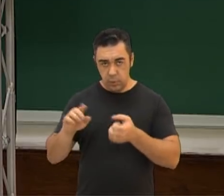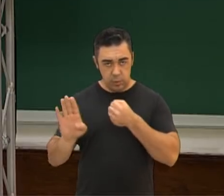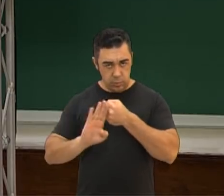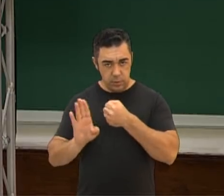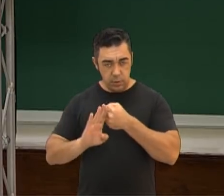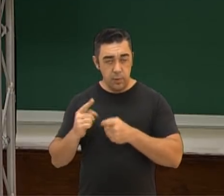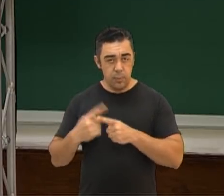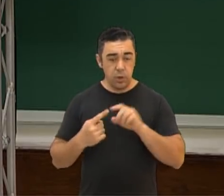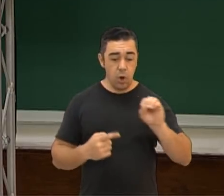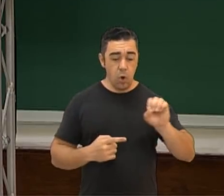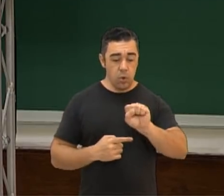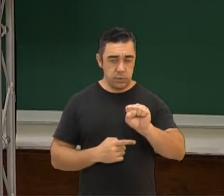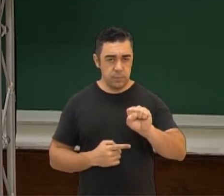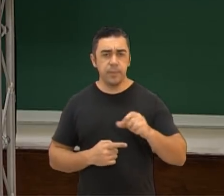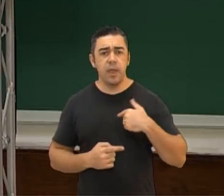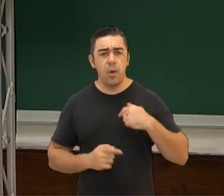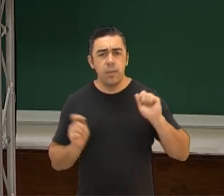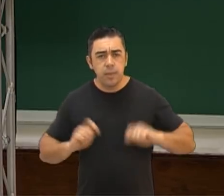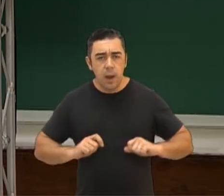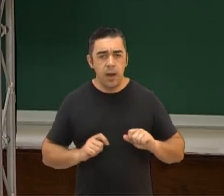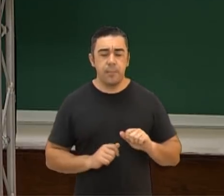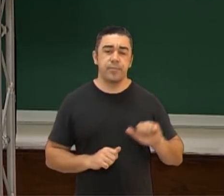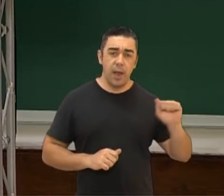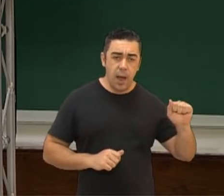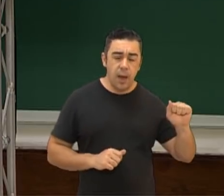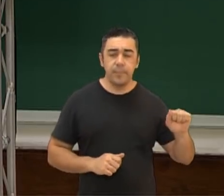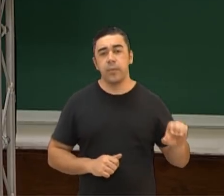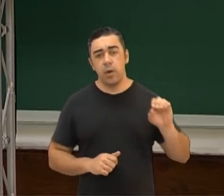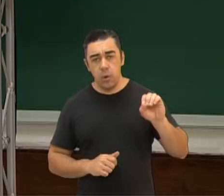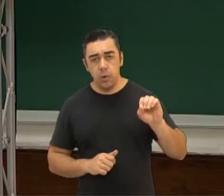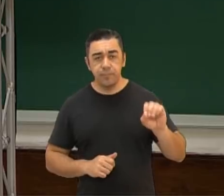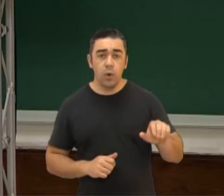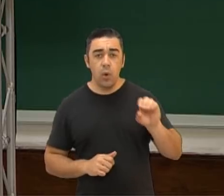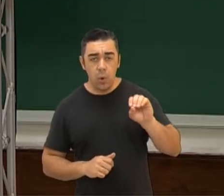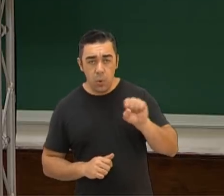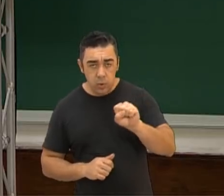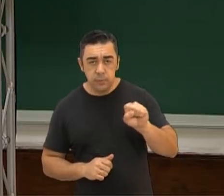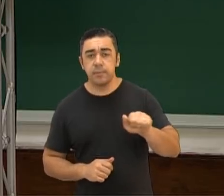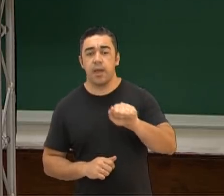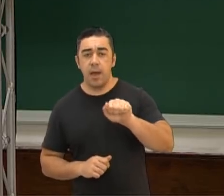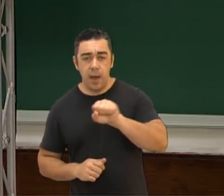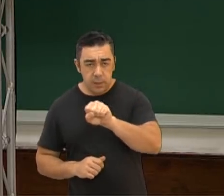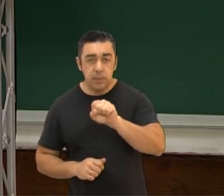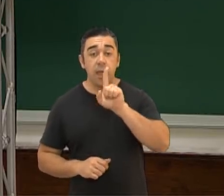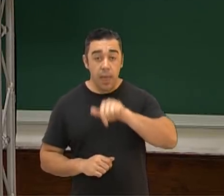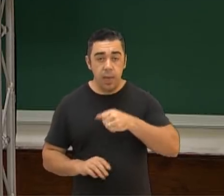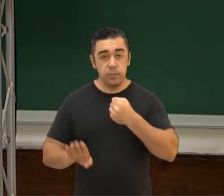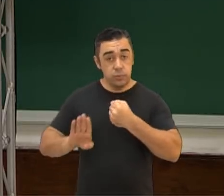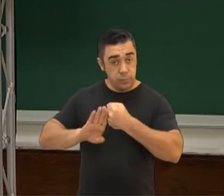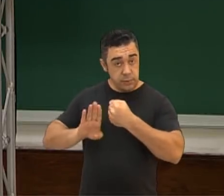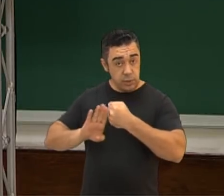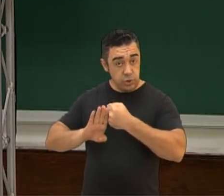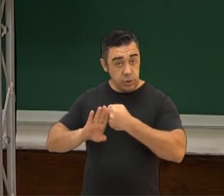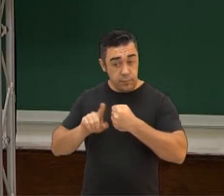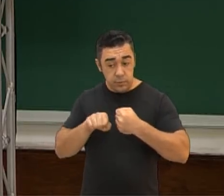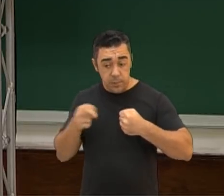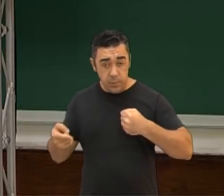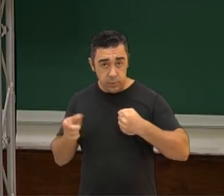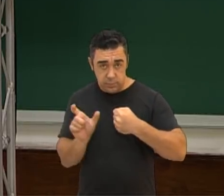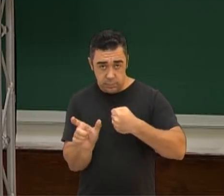coloco os na frente. Então, tudo que eu puder colocar o, a, os, as na frente, eu tenho que é um substantivo,